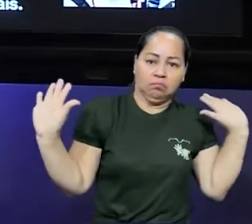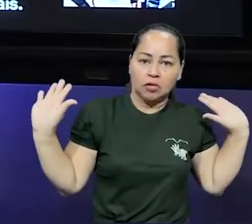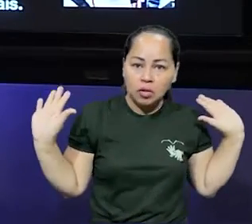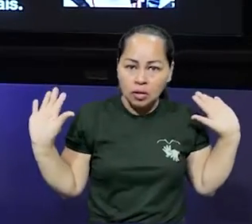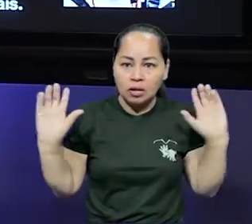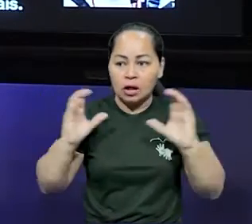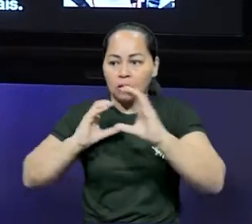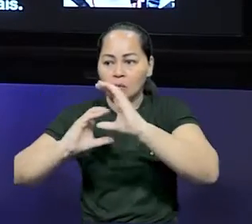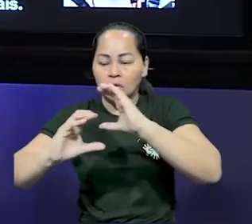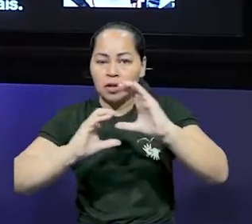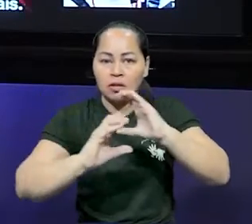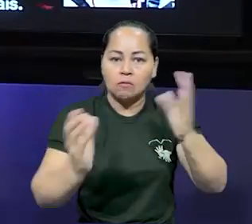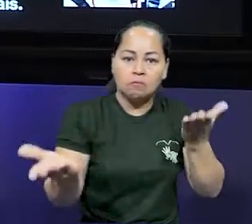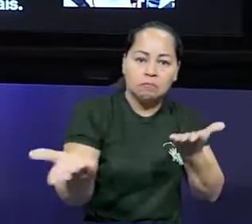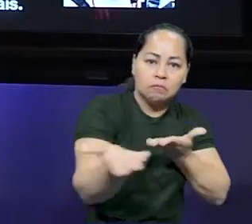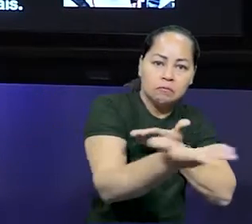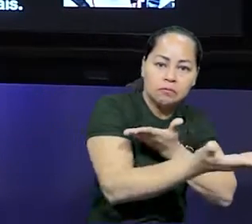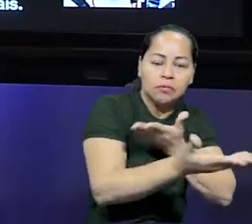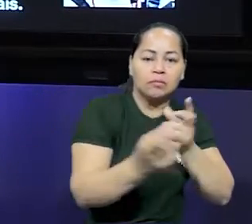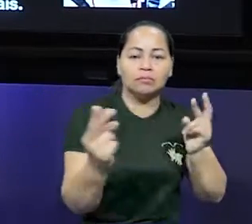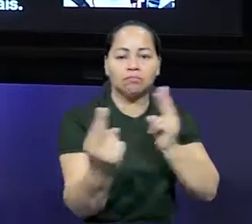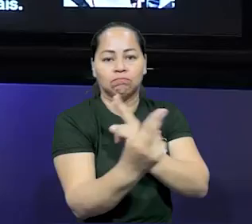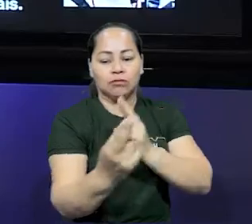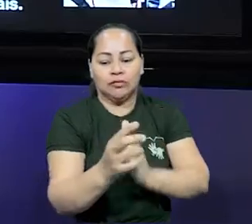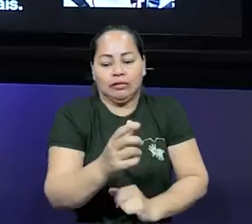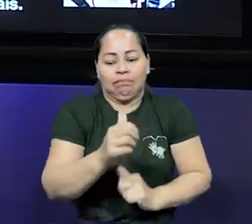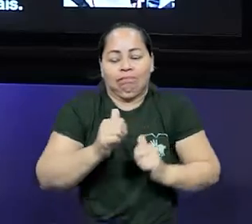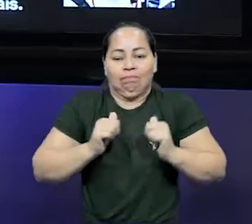A forma de imaginação leva a progressos